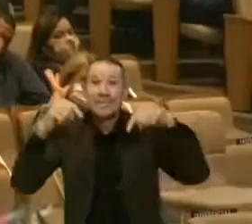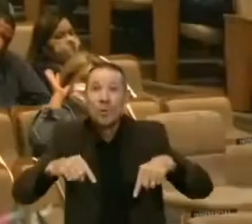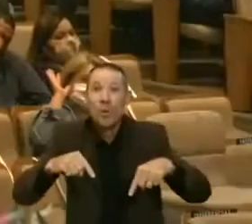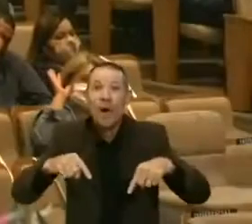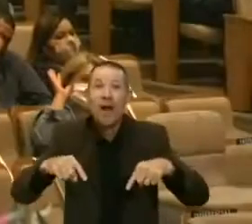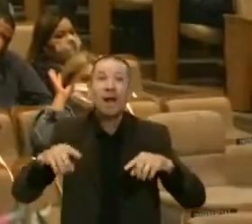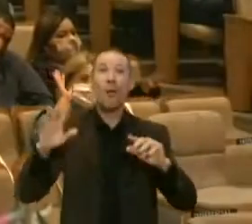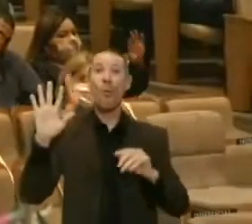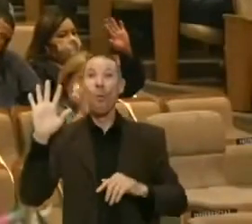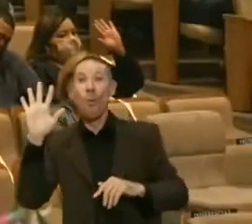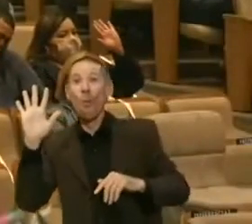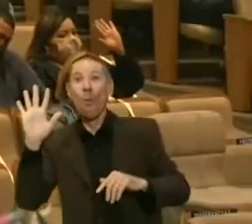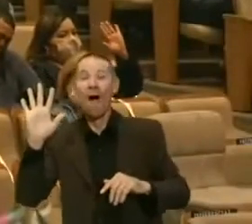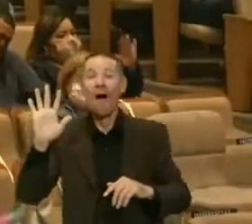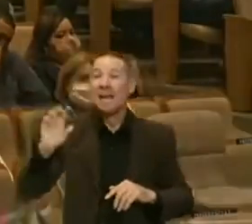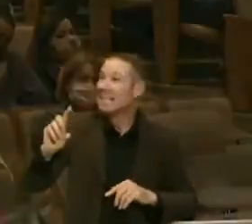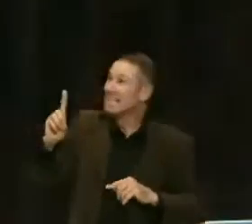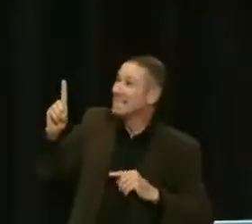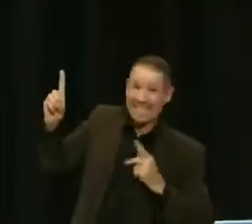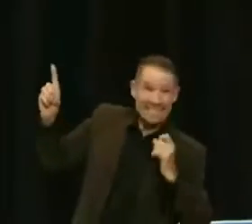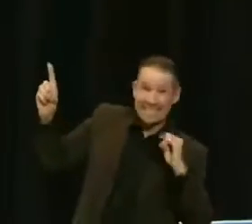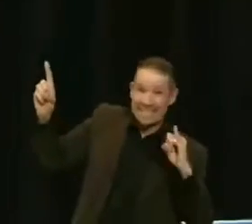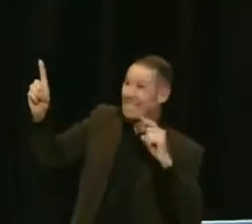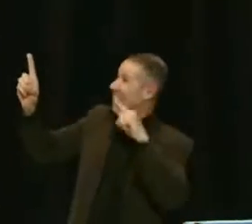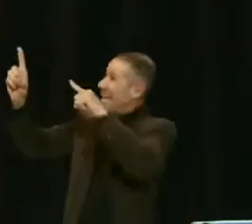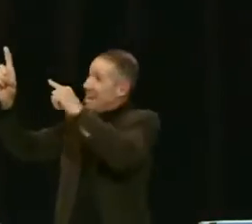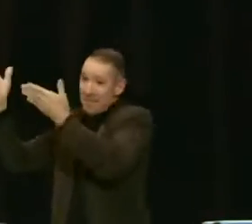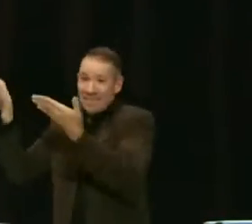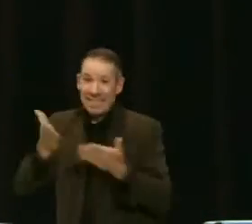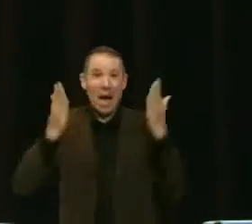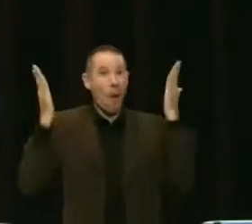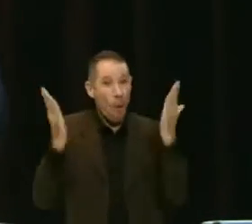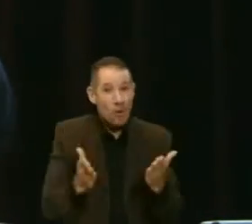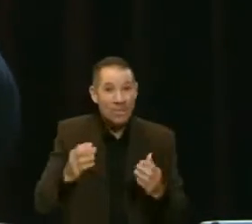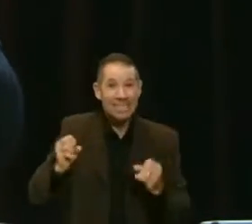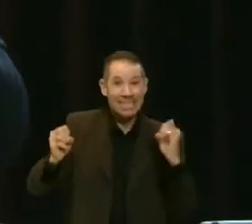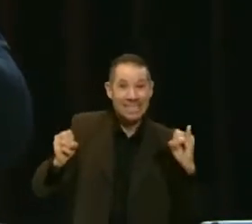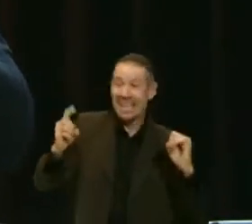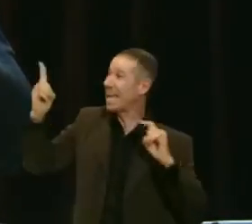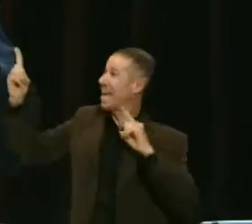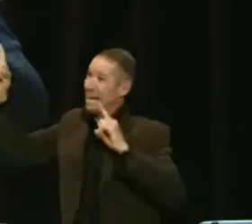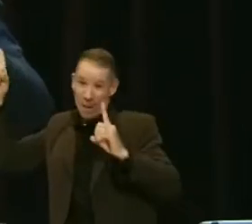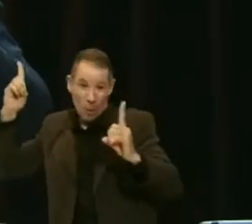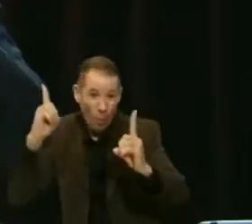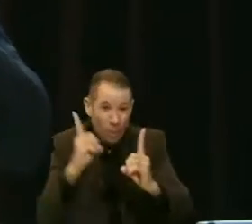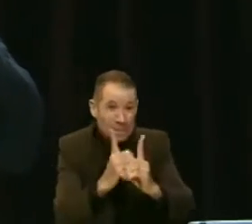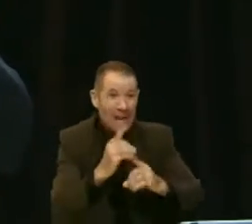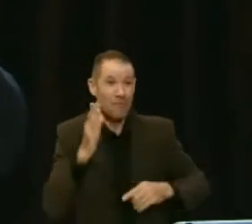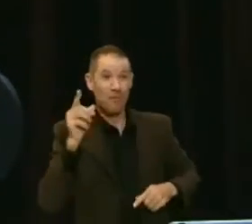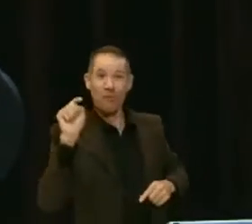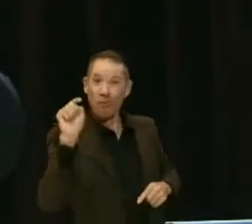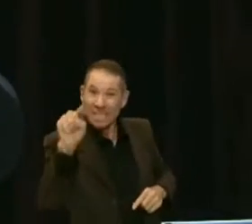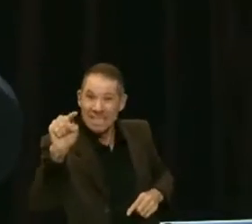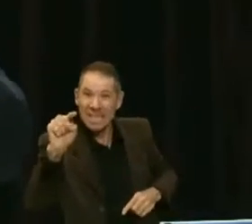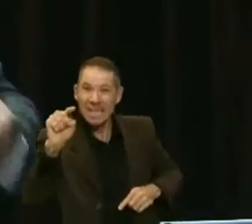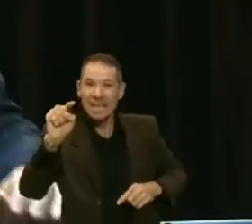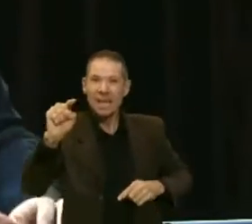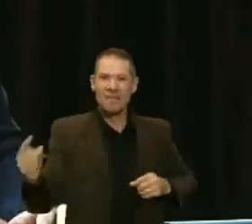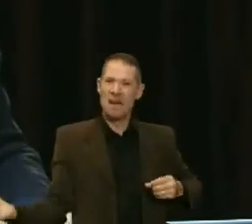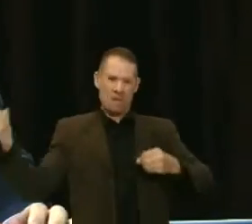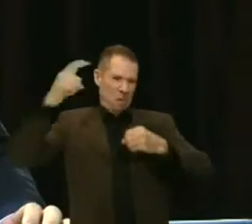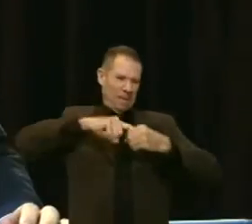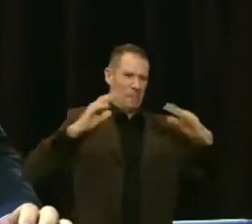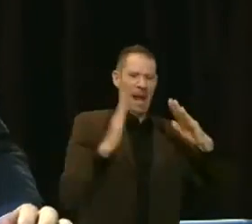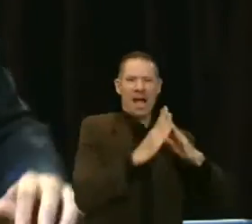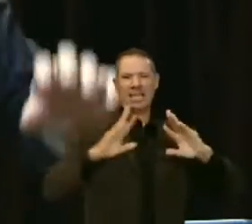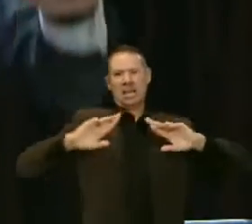lugar? Se Ele te visitar hoje, se Ele te encontrar hoje, você vai sair deste lugar